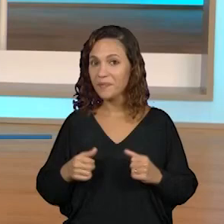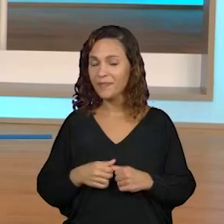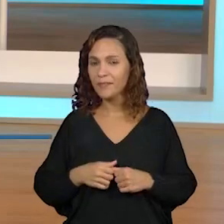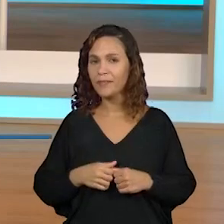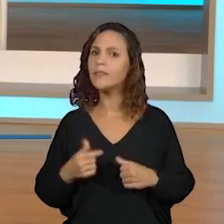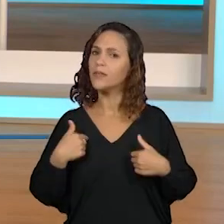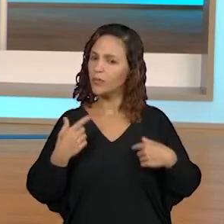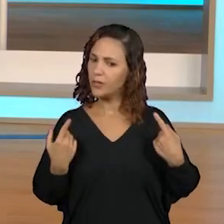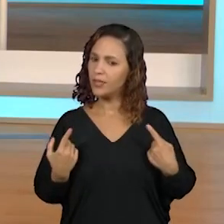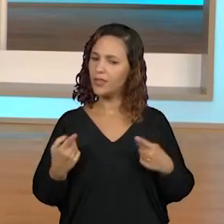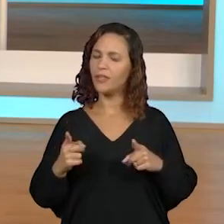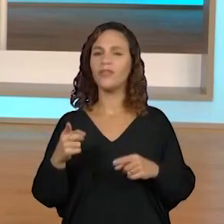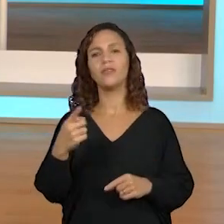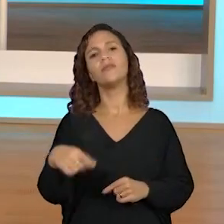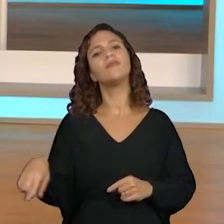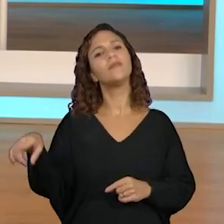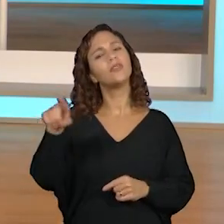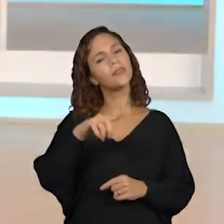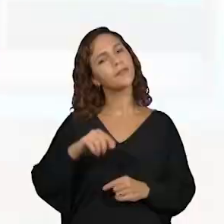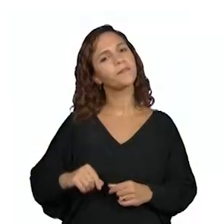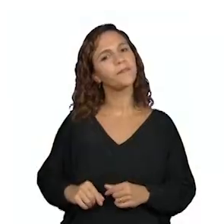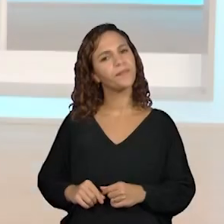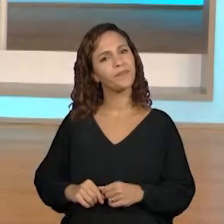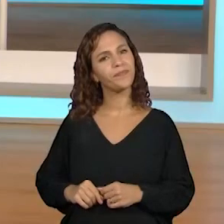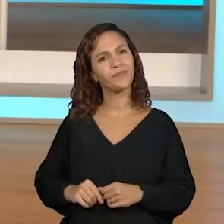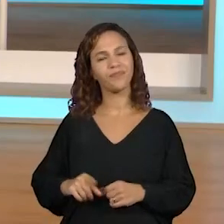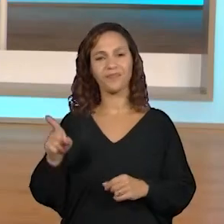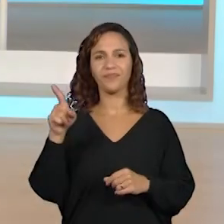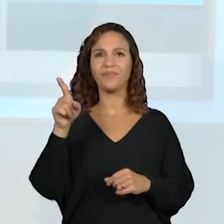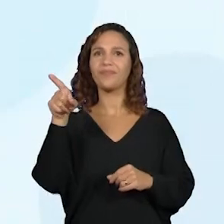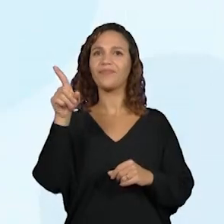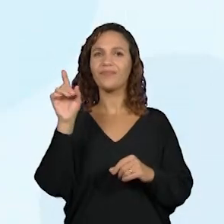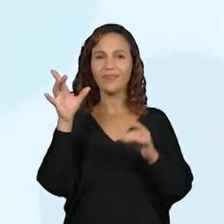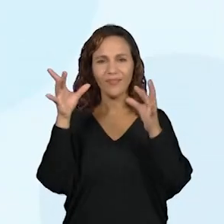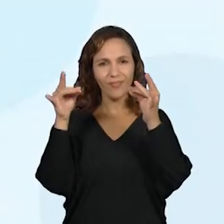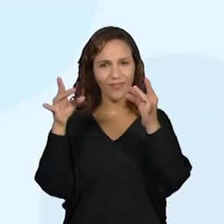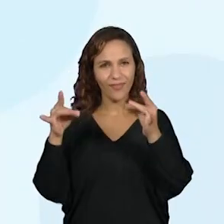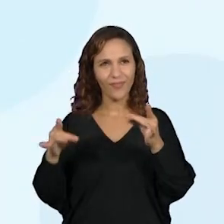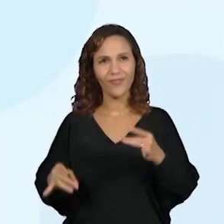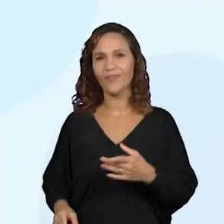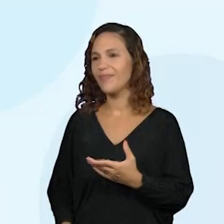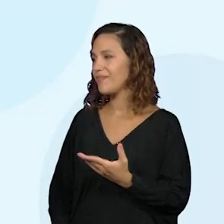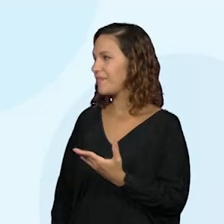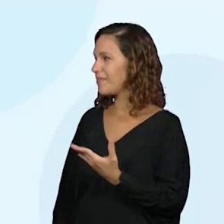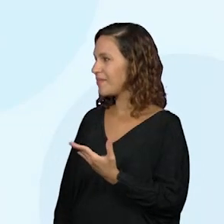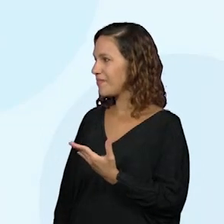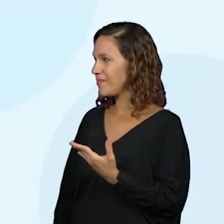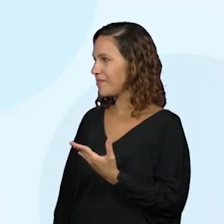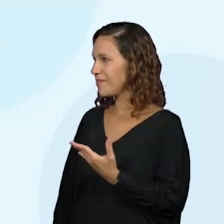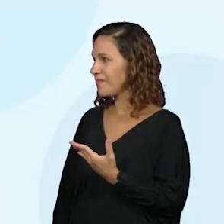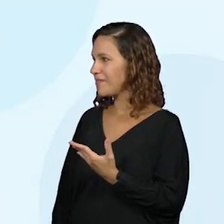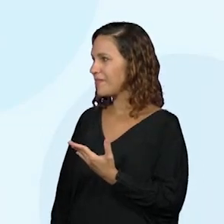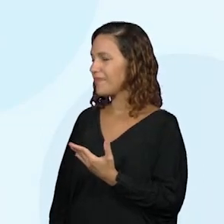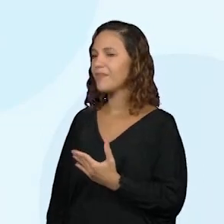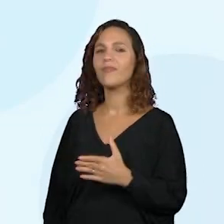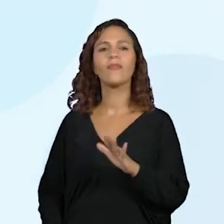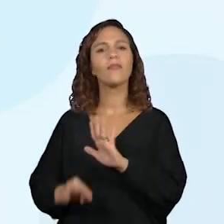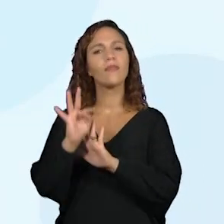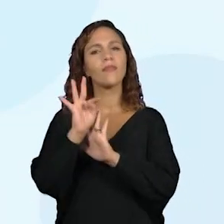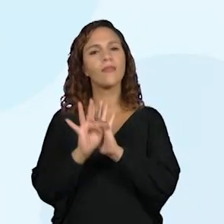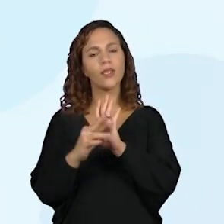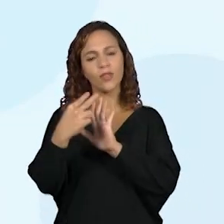então desafio de vocês vai ser preencher a ficha técnica do cão com as informações do texto